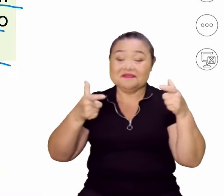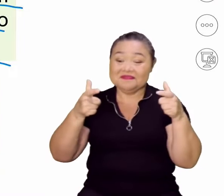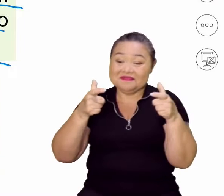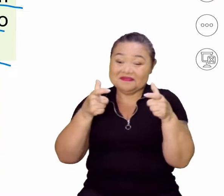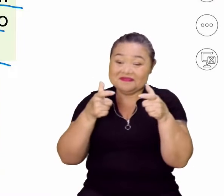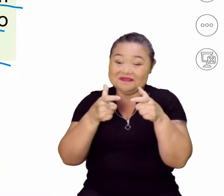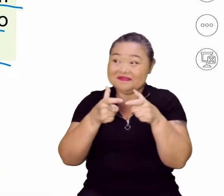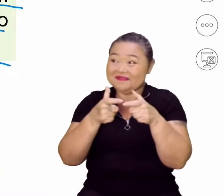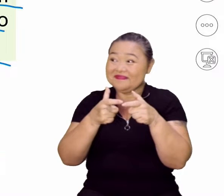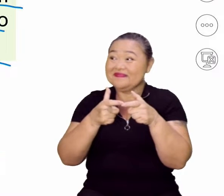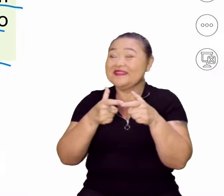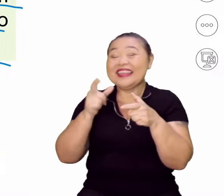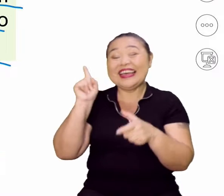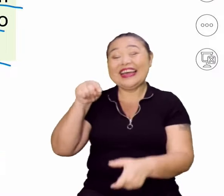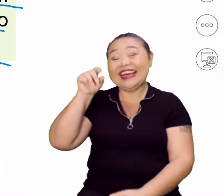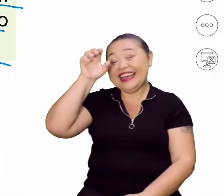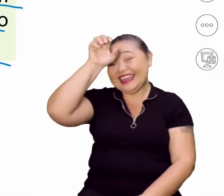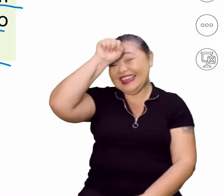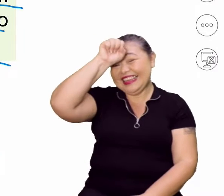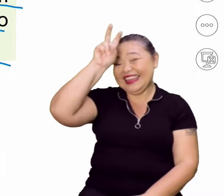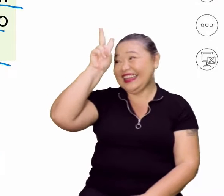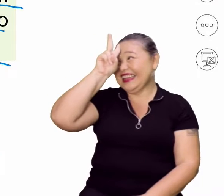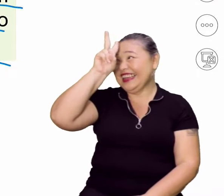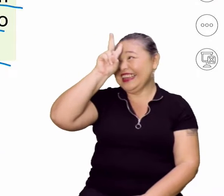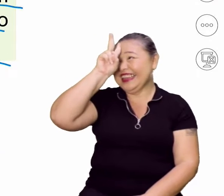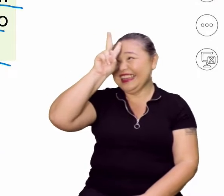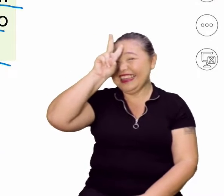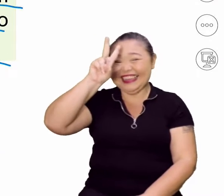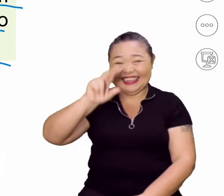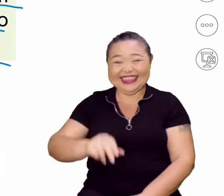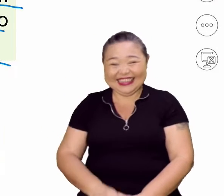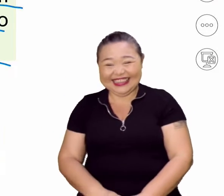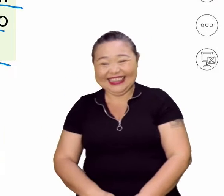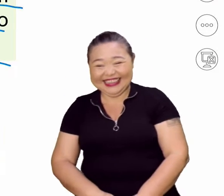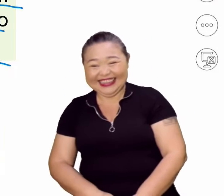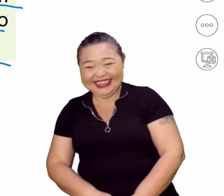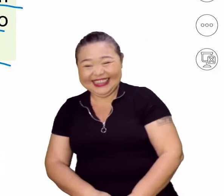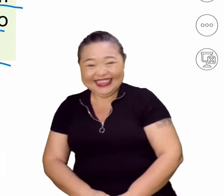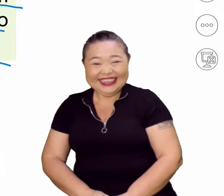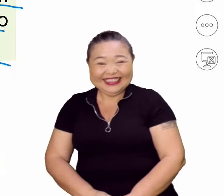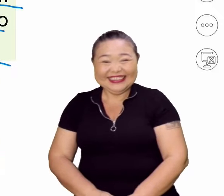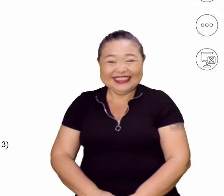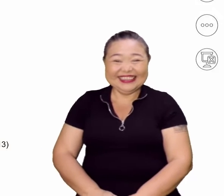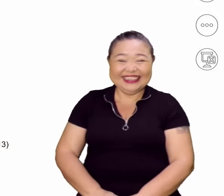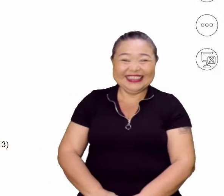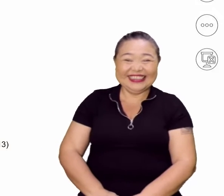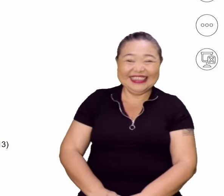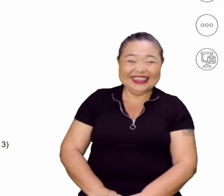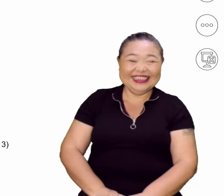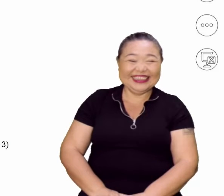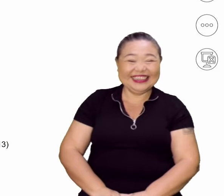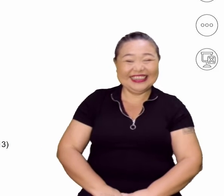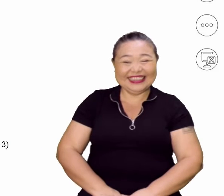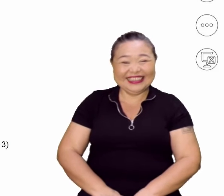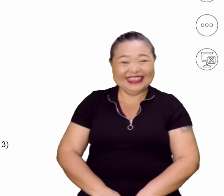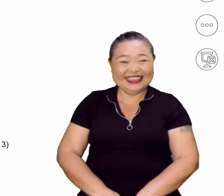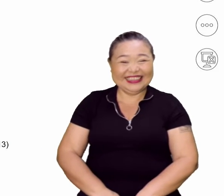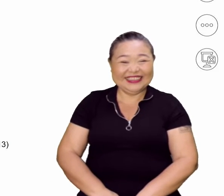mais curto. Você é um bom aprendiz. Você é um bom aprendiz. Não, Japa. Ele é um bom aprendiz, esse menino. Vamos lá,